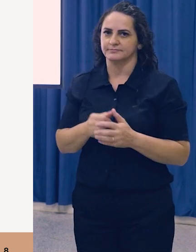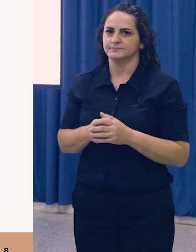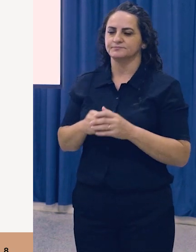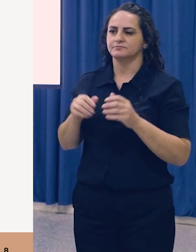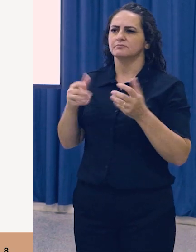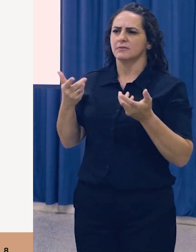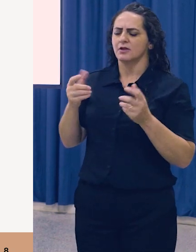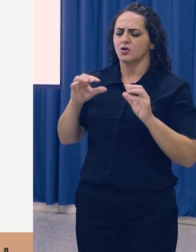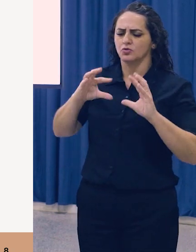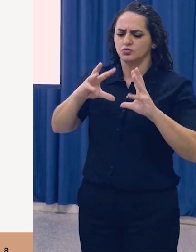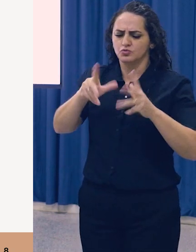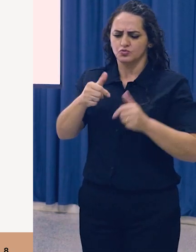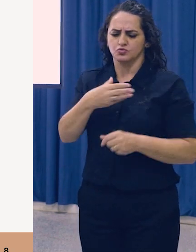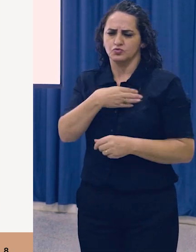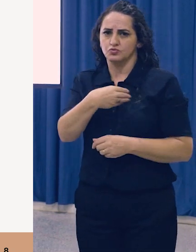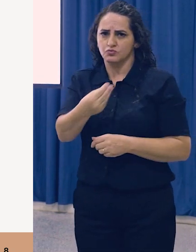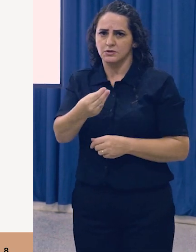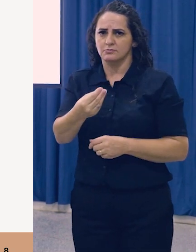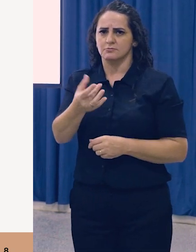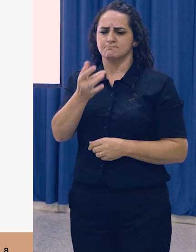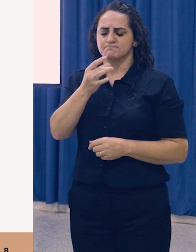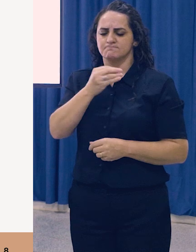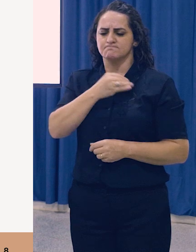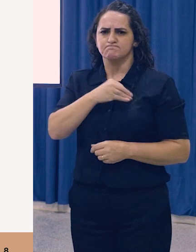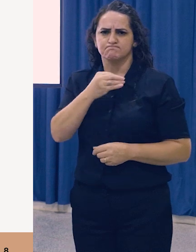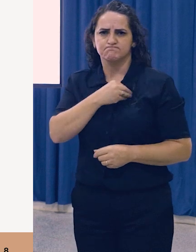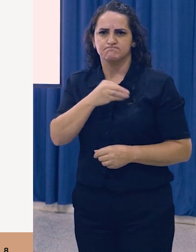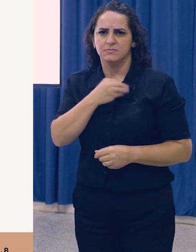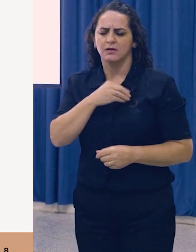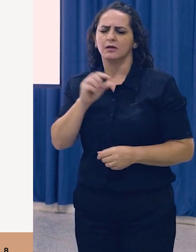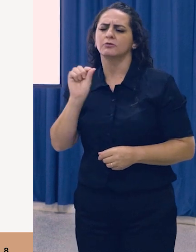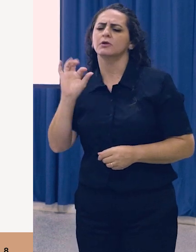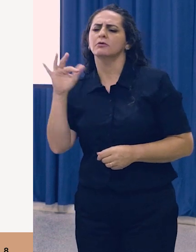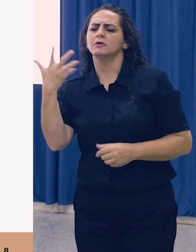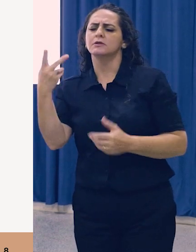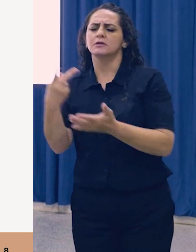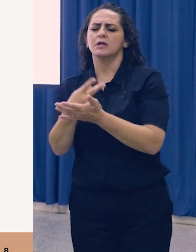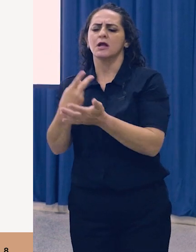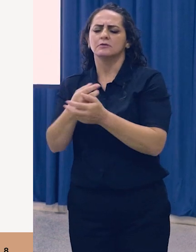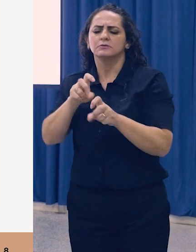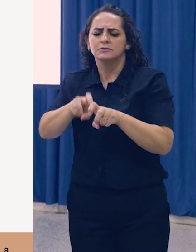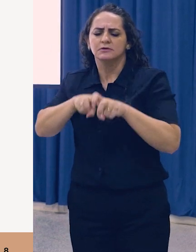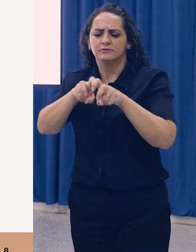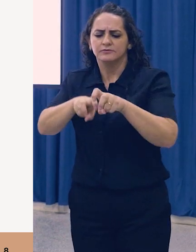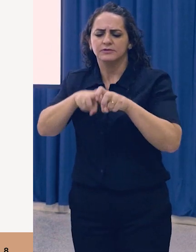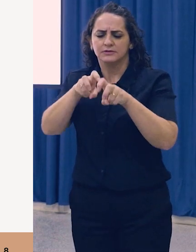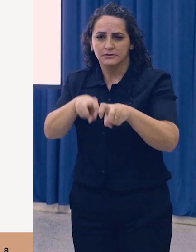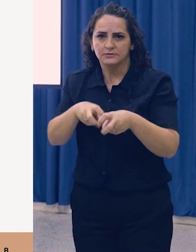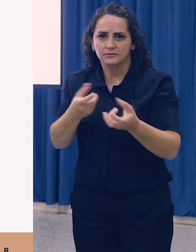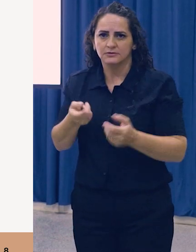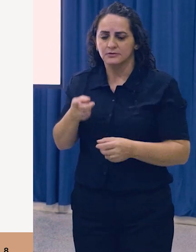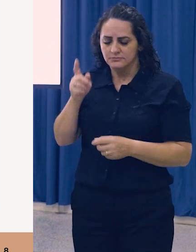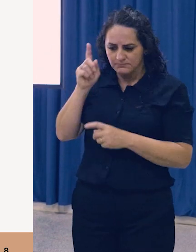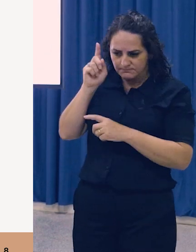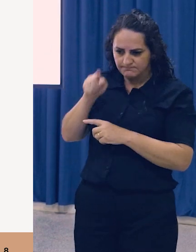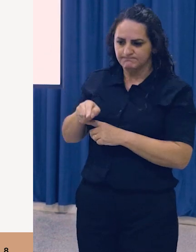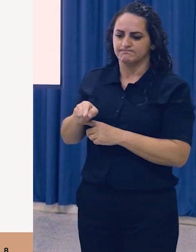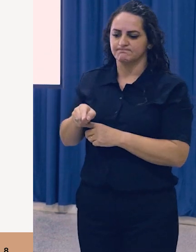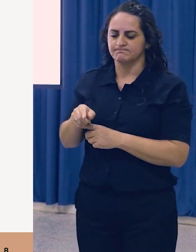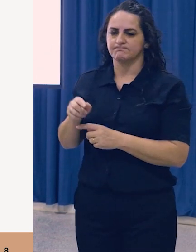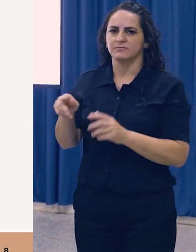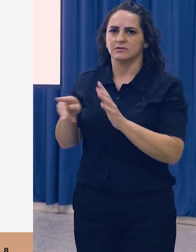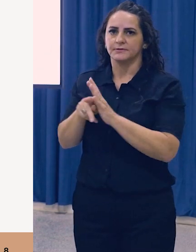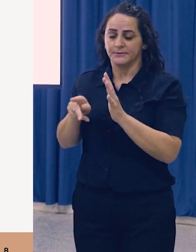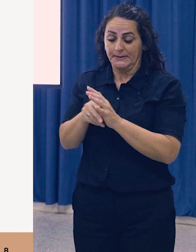filhos do pecado, o que é de errado nesta fazenda, um conto de fadas satânico impregnado